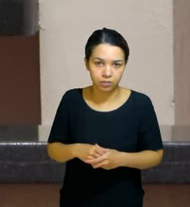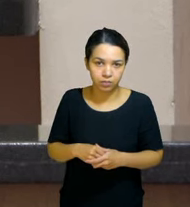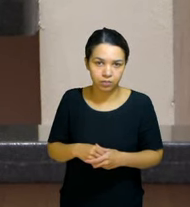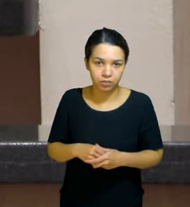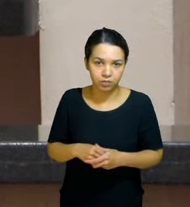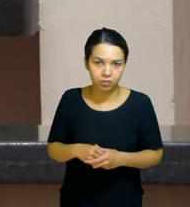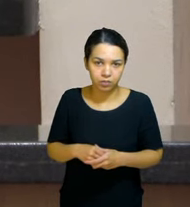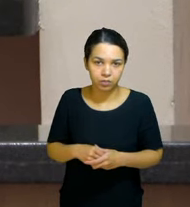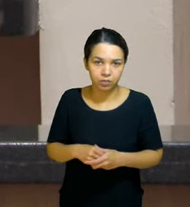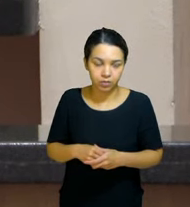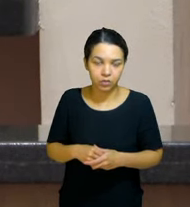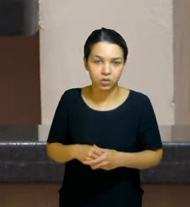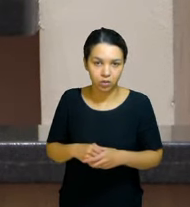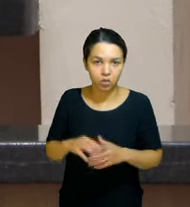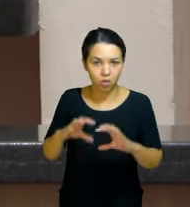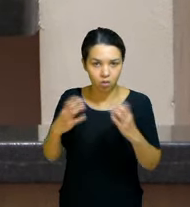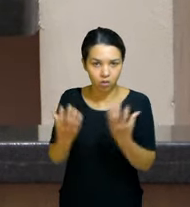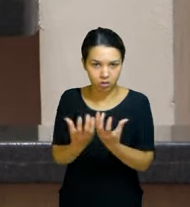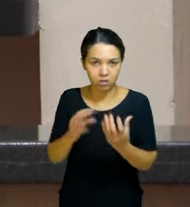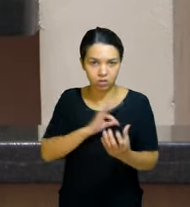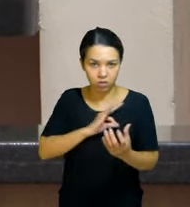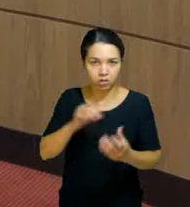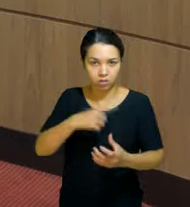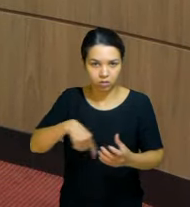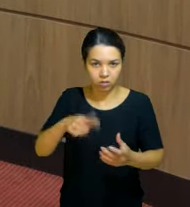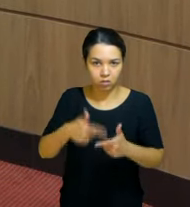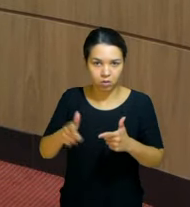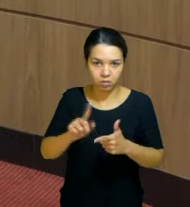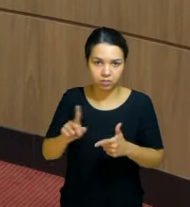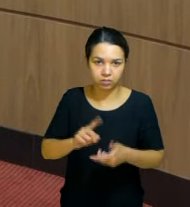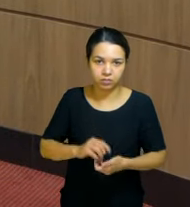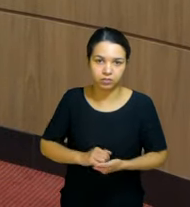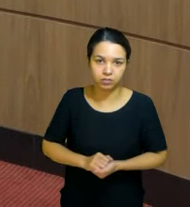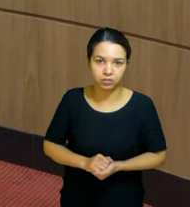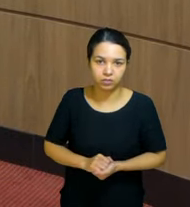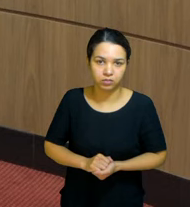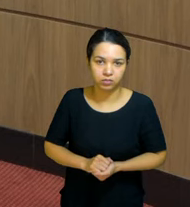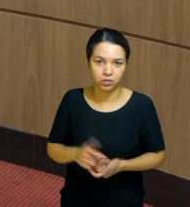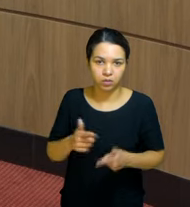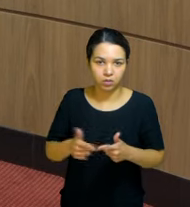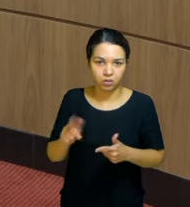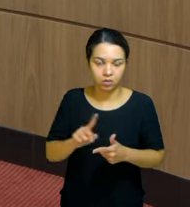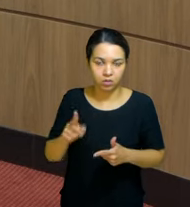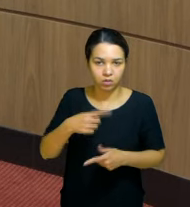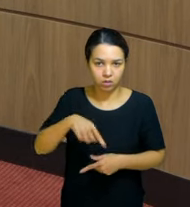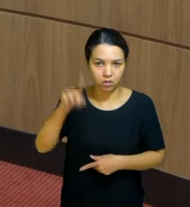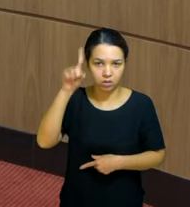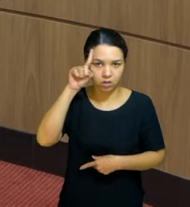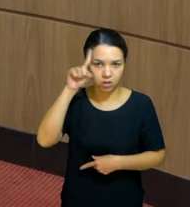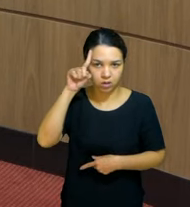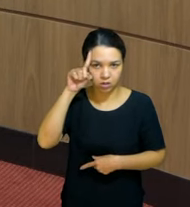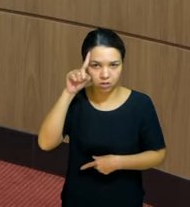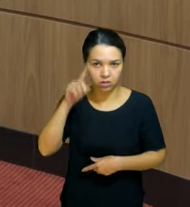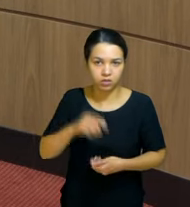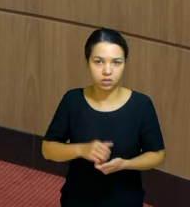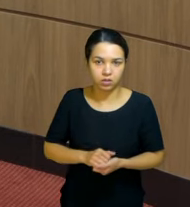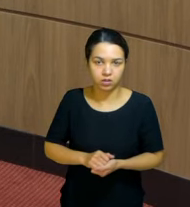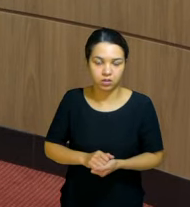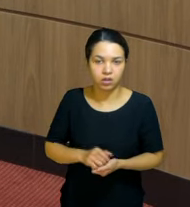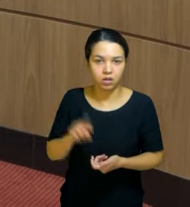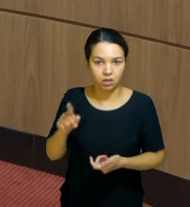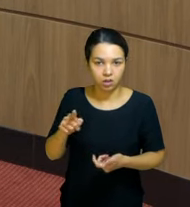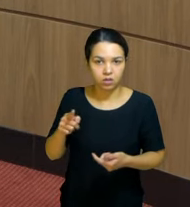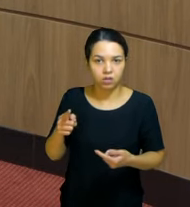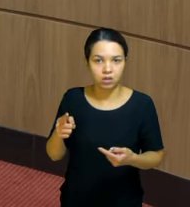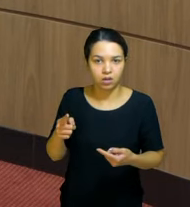no Congresso Técnico. Mas a gente ajusta, isso aí não é problema, não. Não, isso já é importante, nós já temos uma data para que esses atletas possam competir.